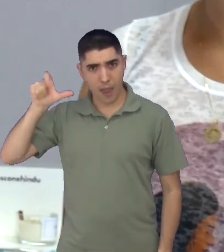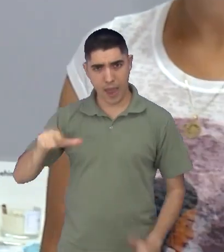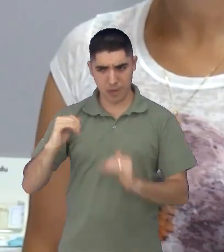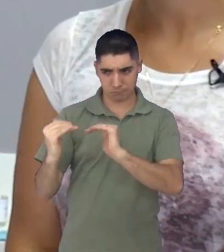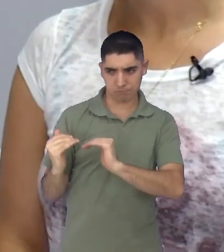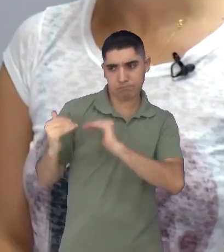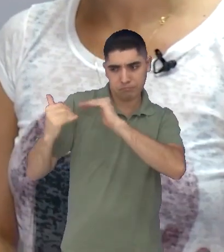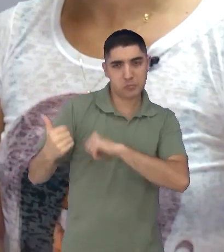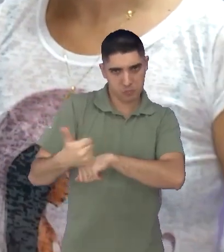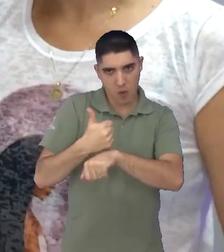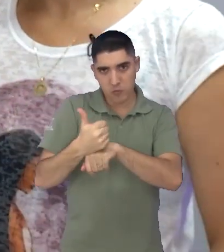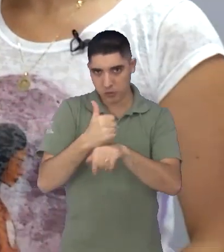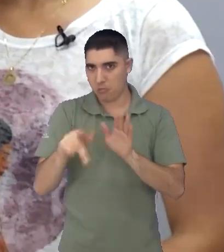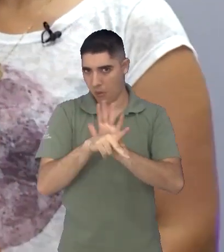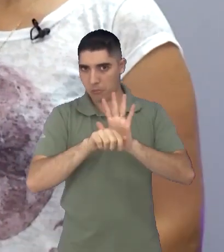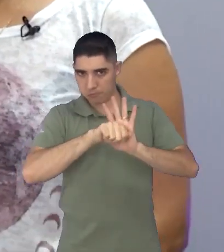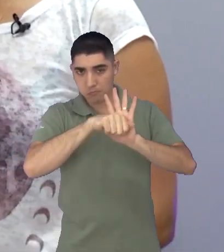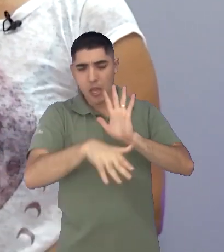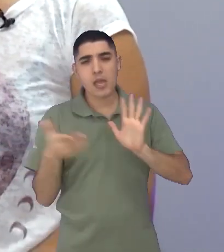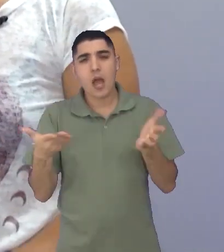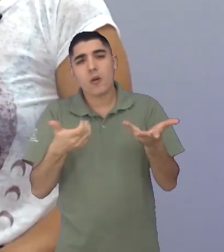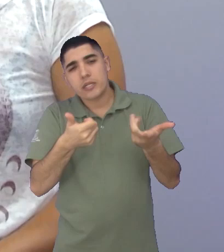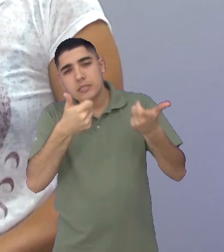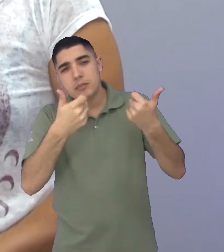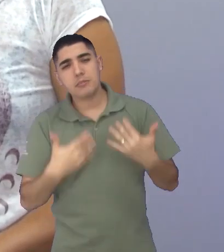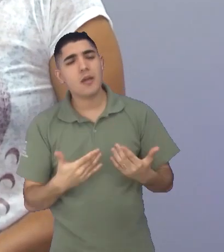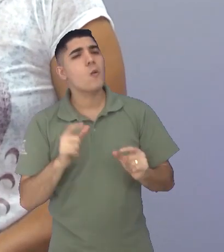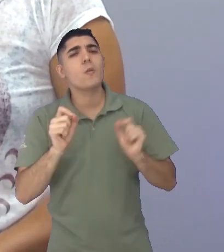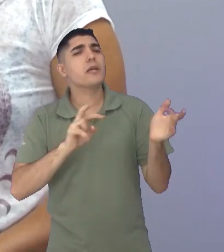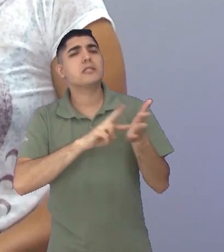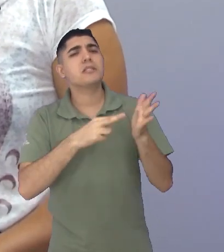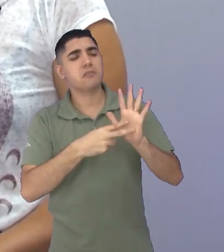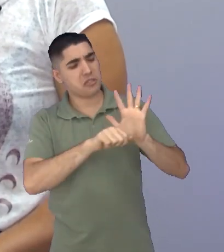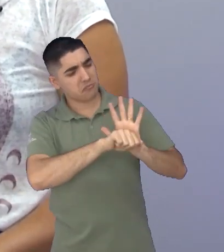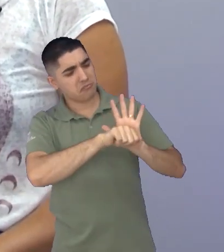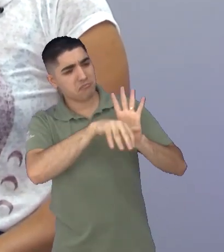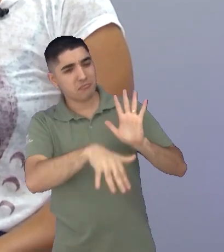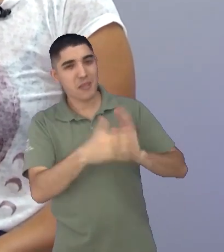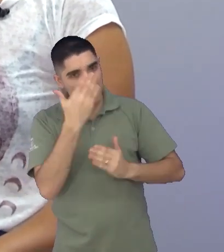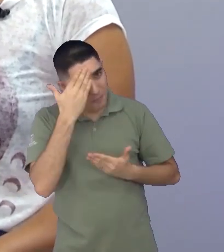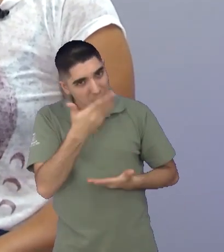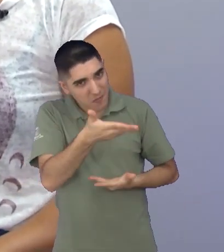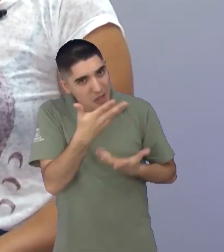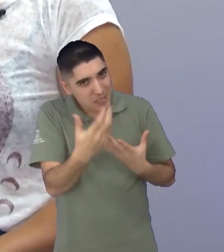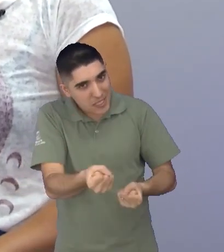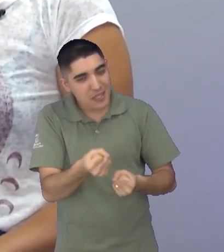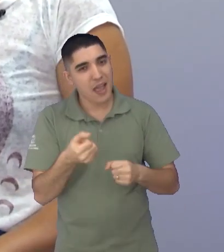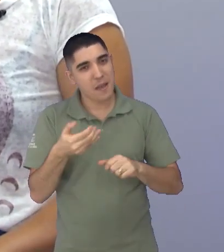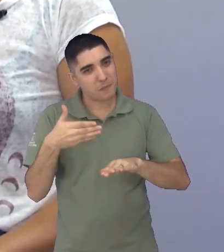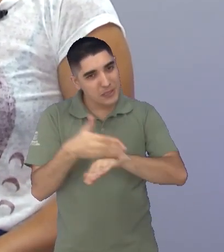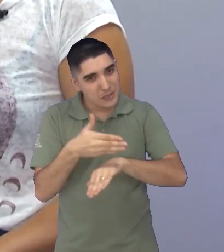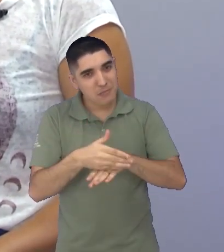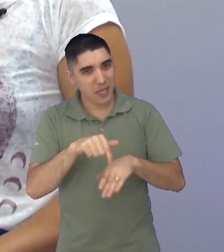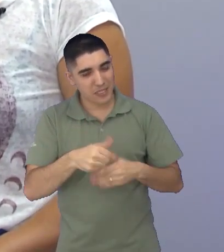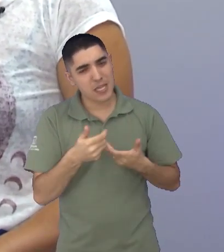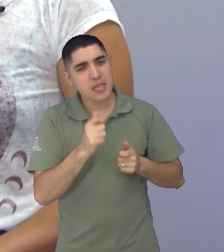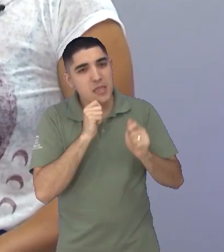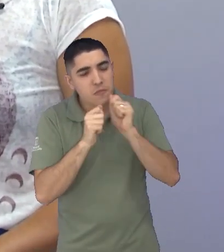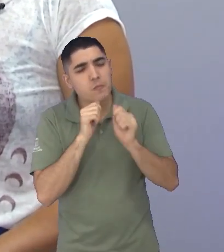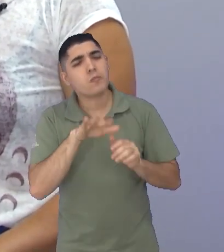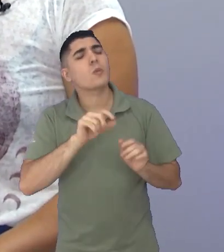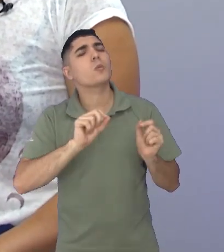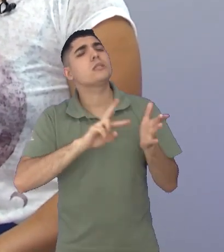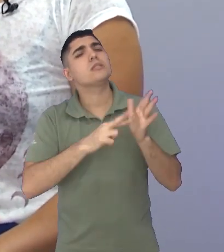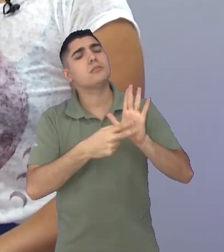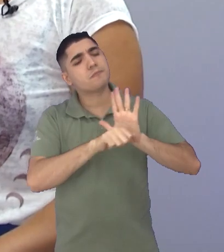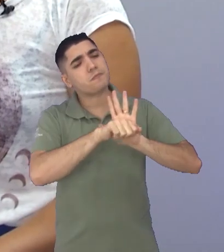e vai explicar pra gente um pouquinho sobre o que é o reiki, né, Bianca? Obrigada, viu, por receber a gente. Eu que agradeço. O que é o reiki?